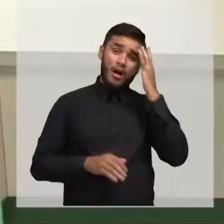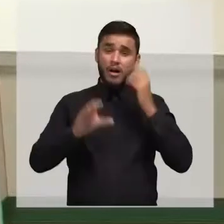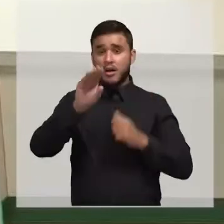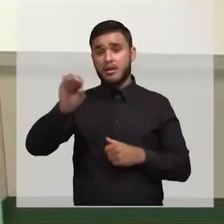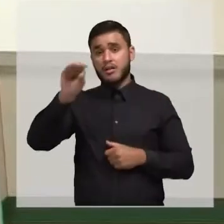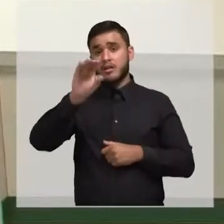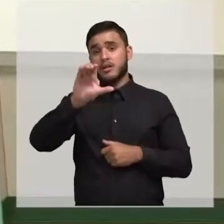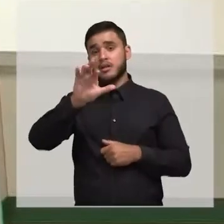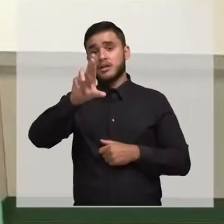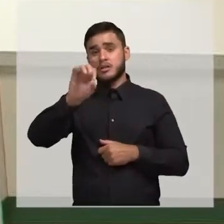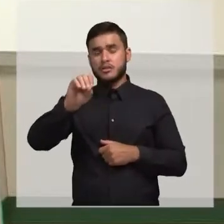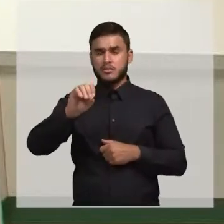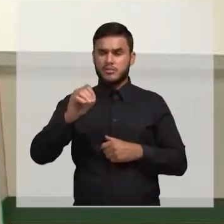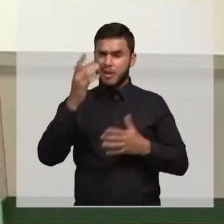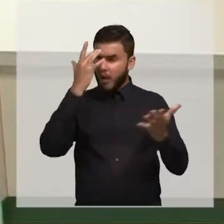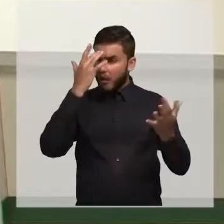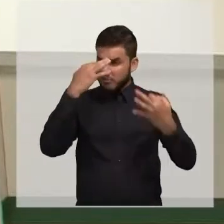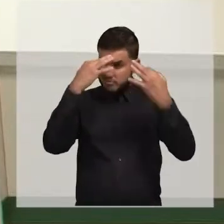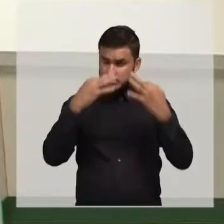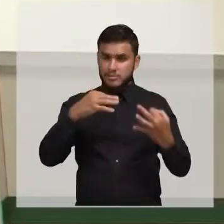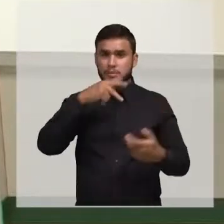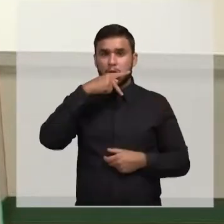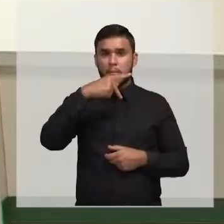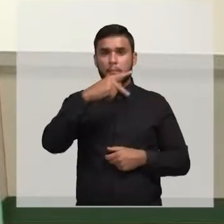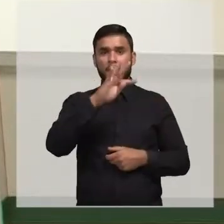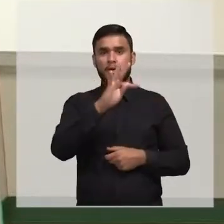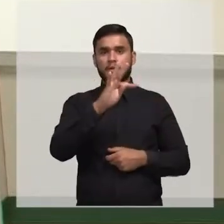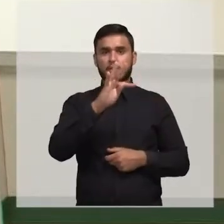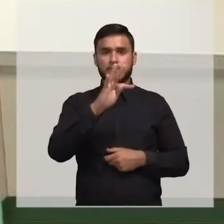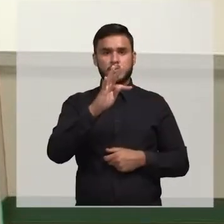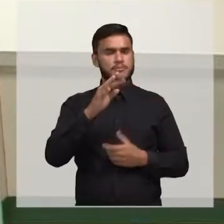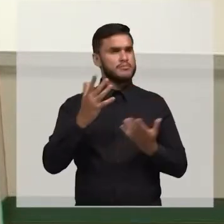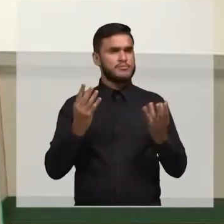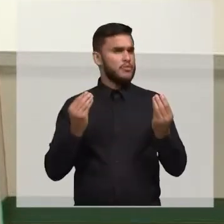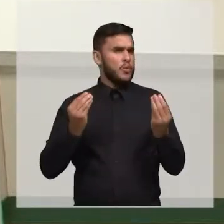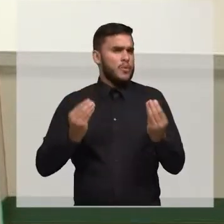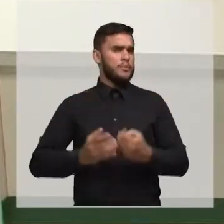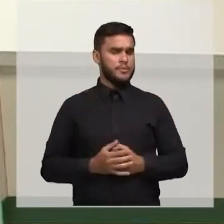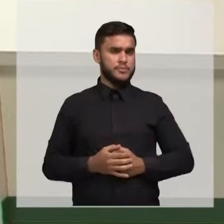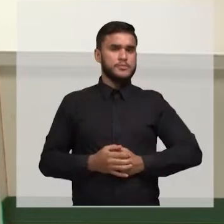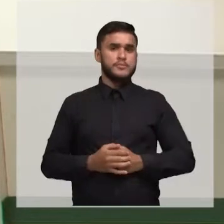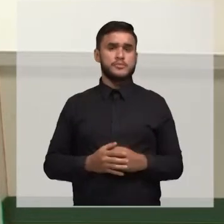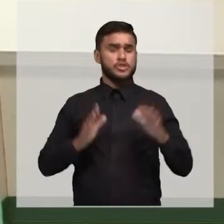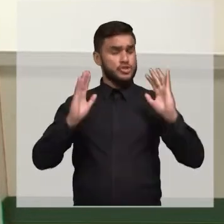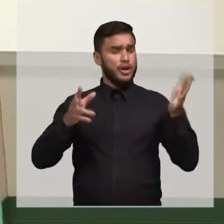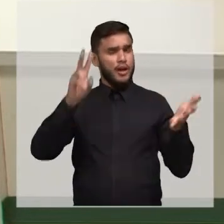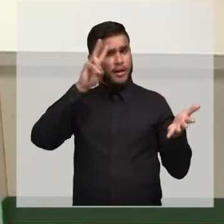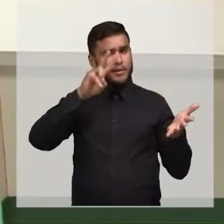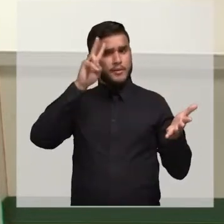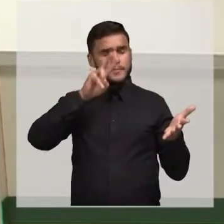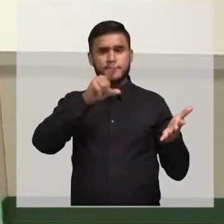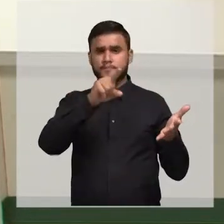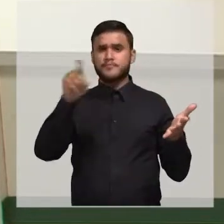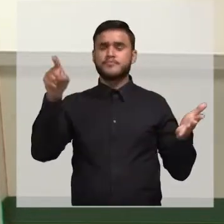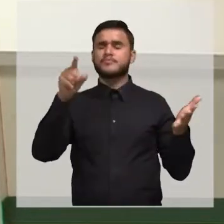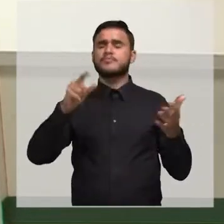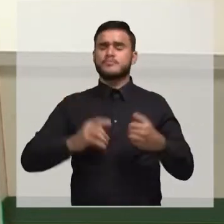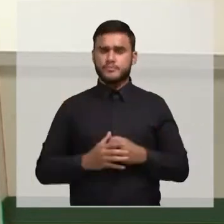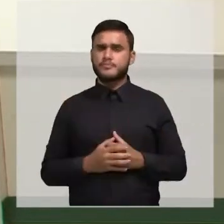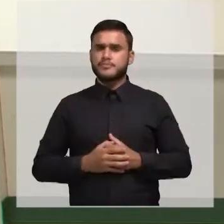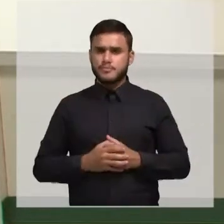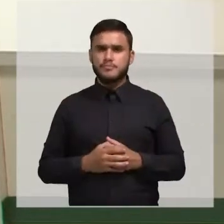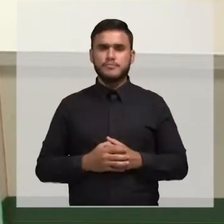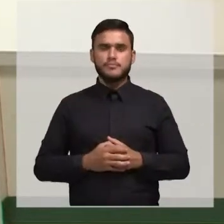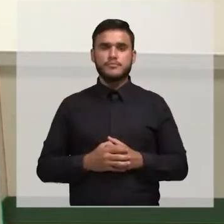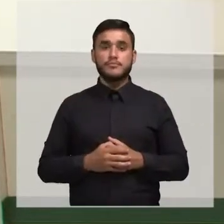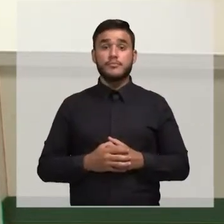alguma pessoa ligada a isso, se passou pela cabeça dos senhores, é muita inocência, né? Já houve aquele caso, acho que as pessoas esqueceram,